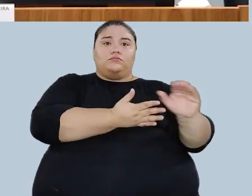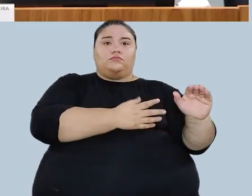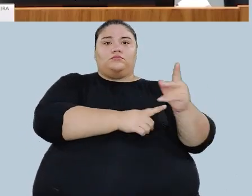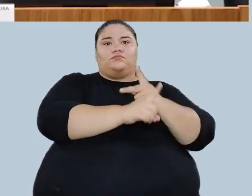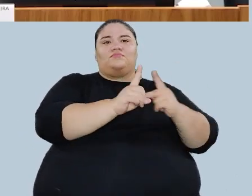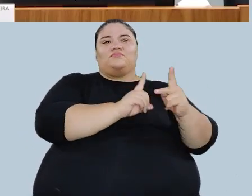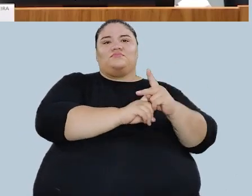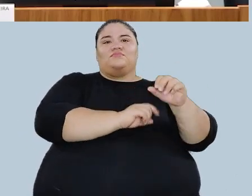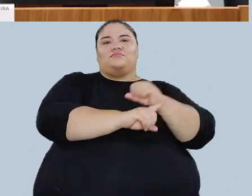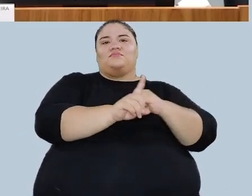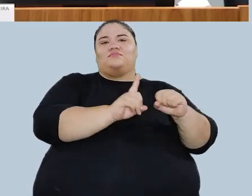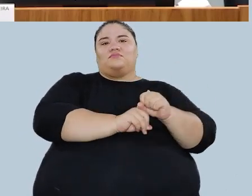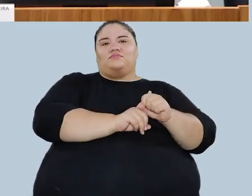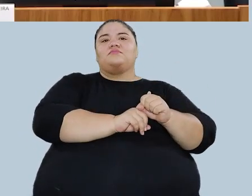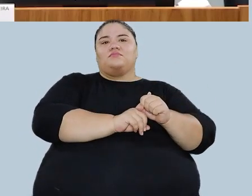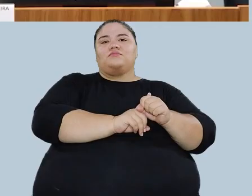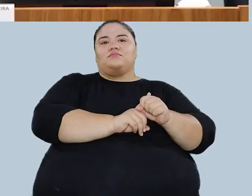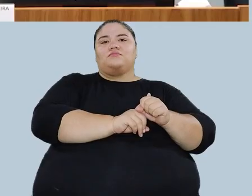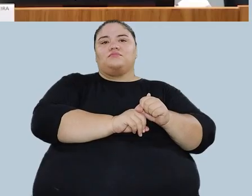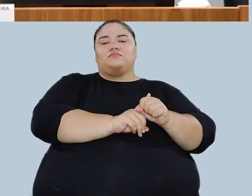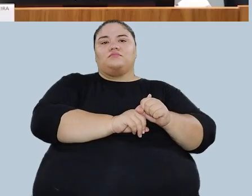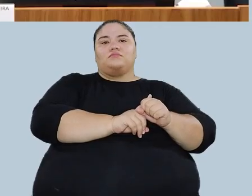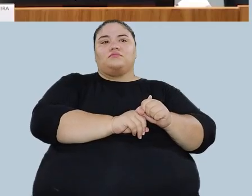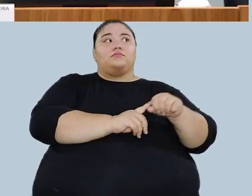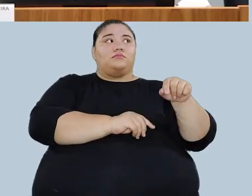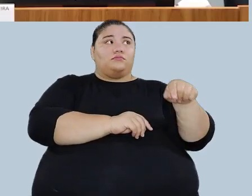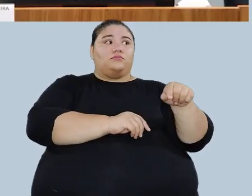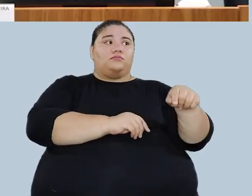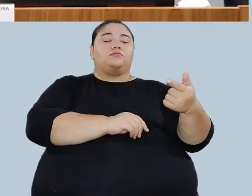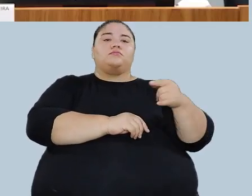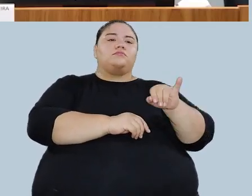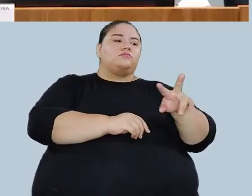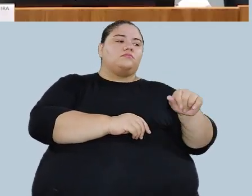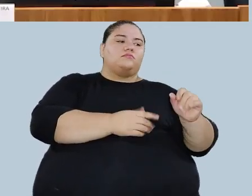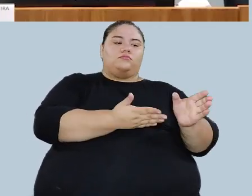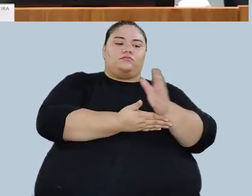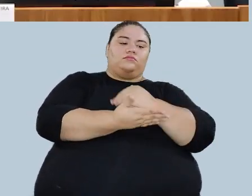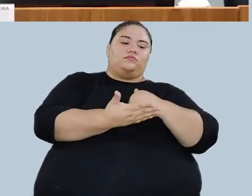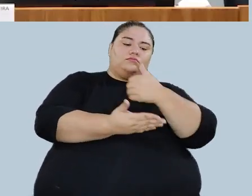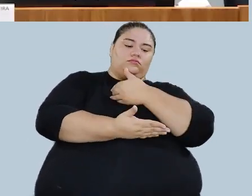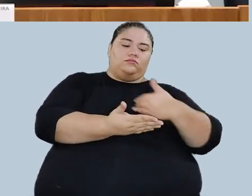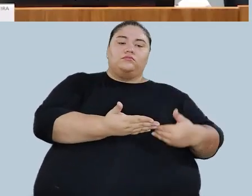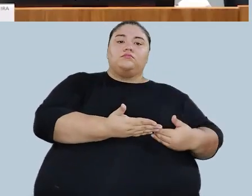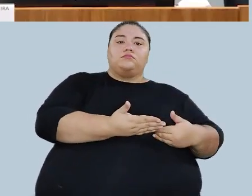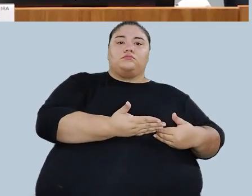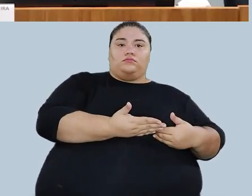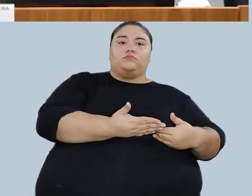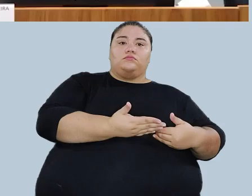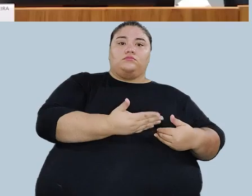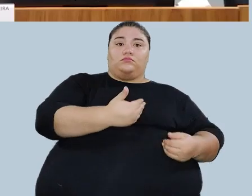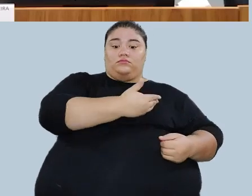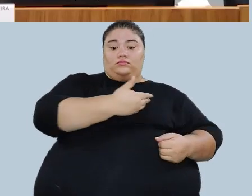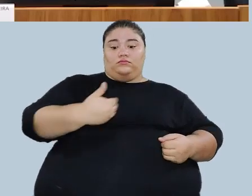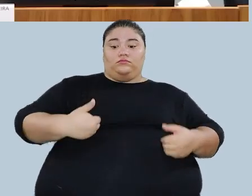Previdência Social. Ela não poderia ser um IVA que pudesse ser arrecadado pela União e a União pudesse,